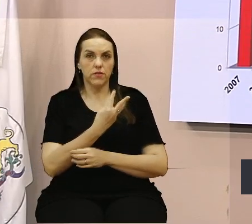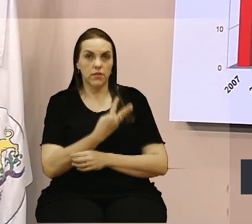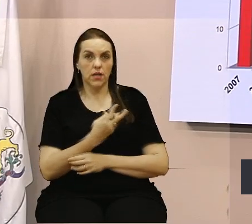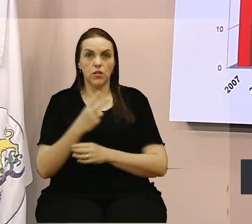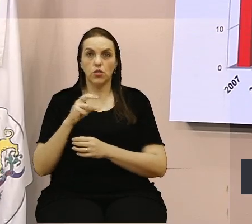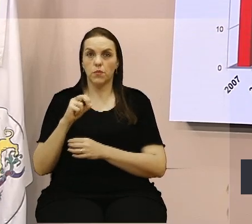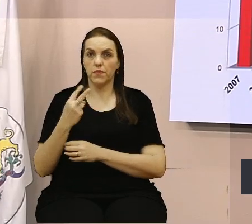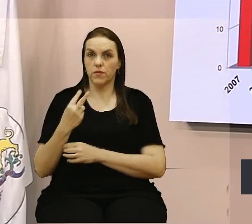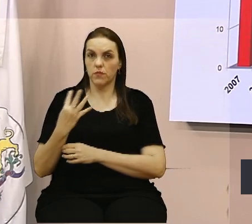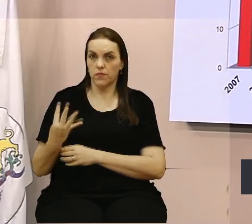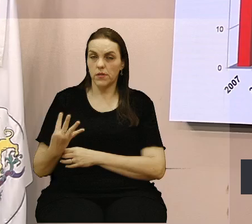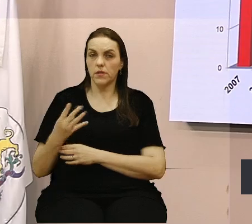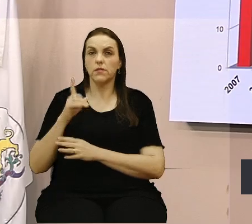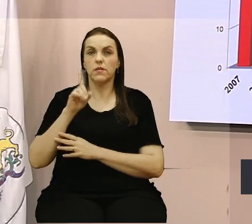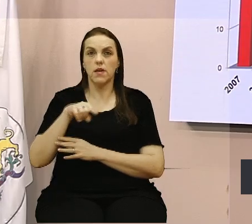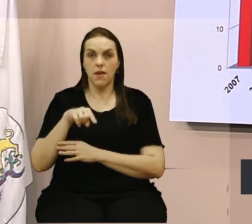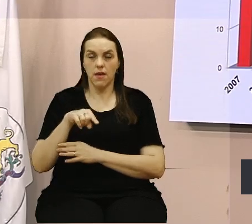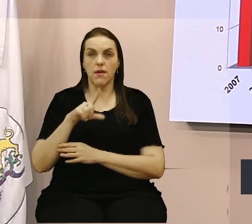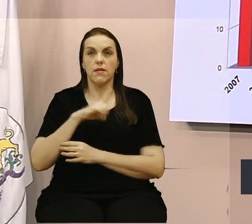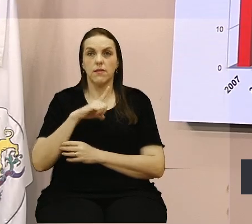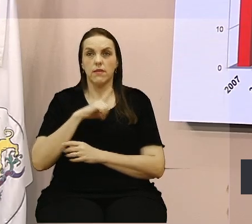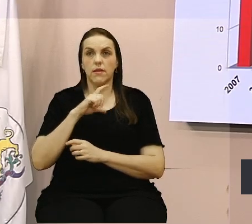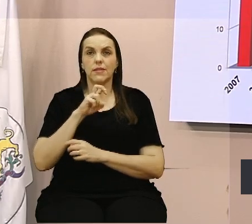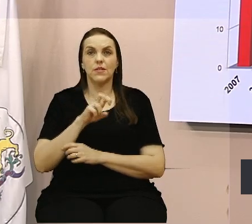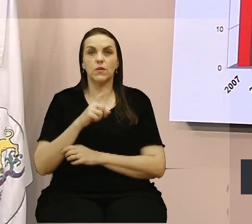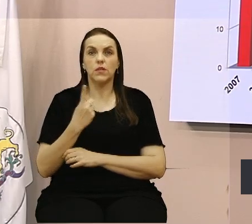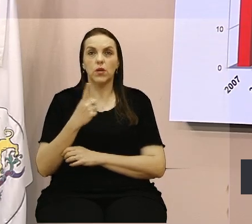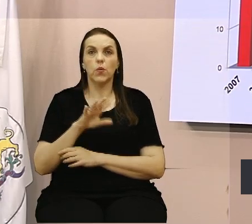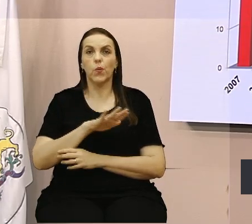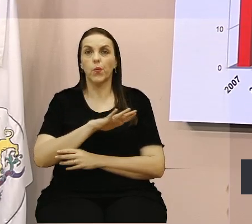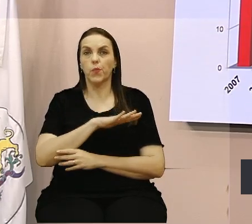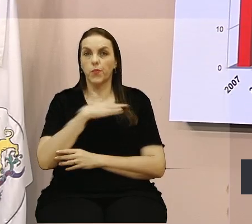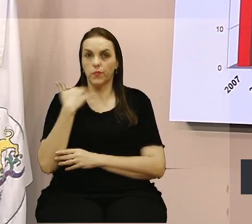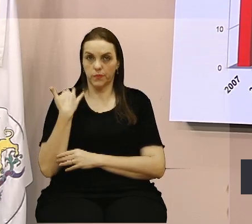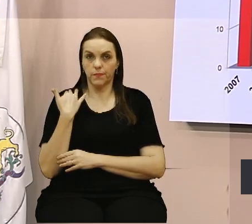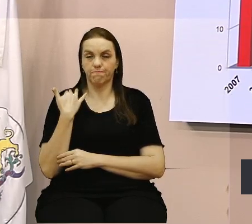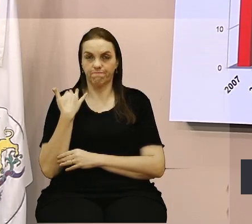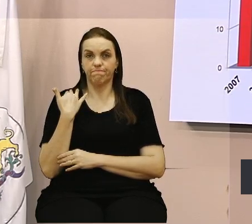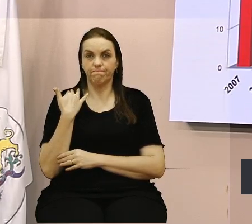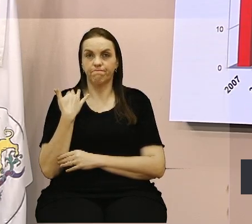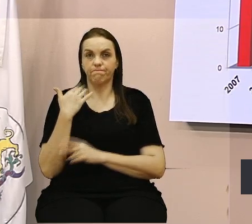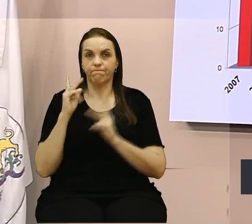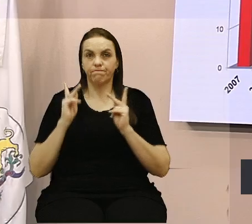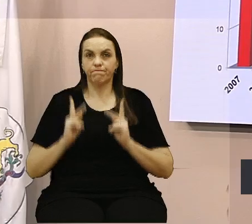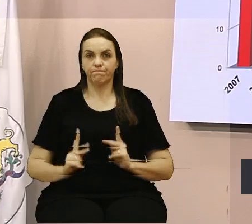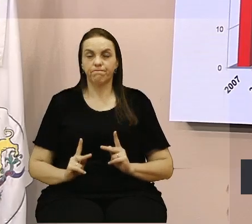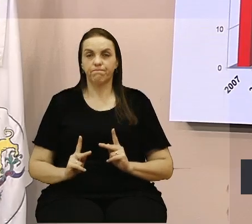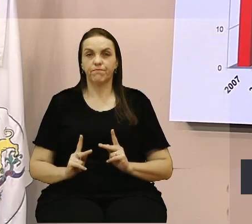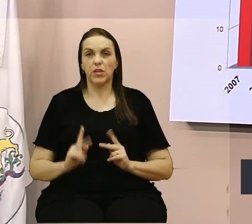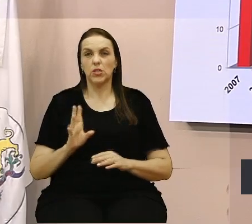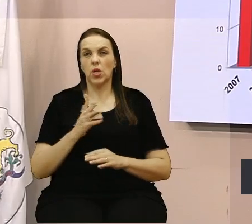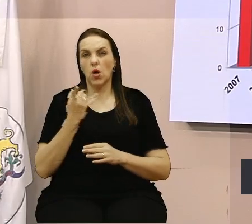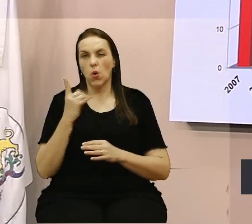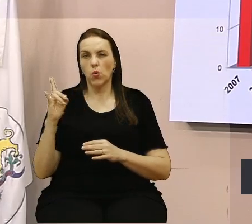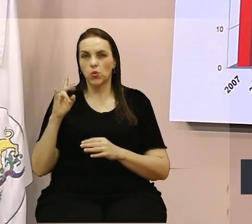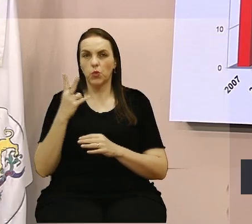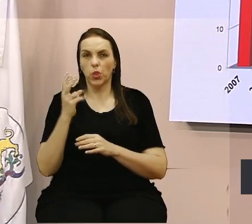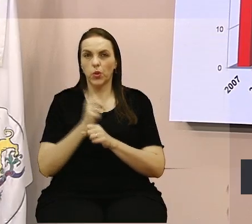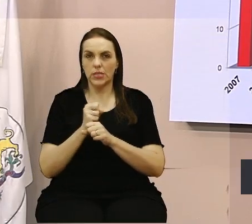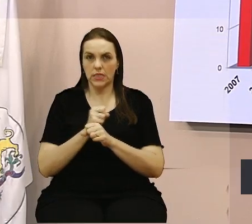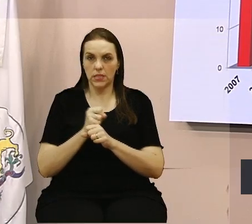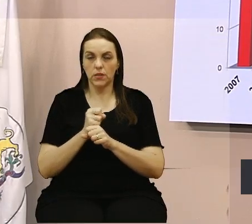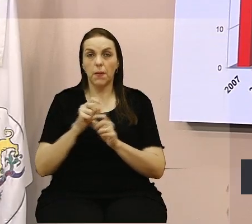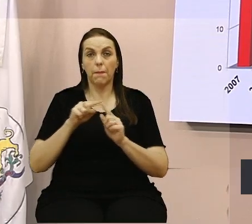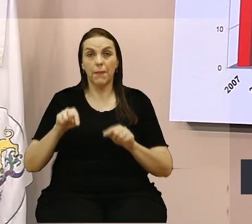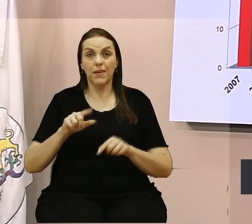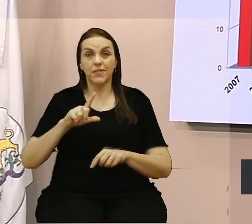2023-2024 é que houve 51 óbitos, 51 perda de vidas nesses últimos 2 anos. Mas